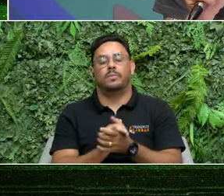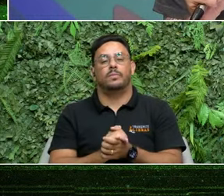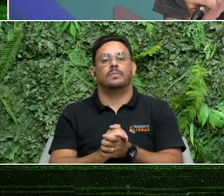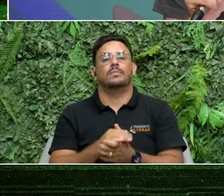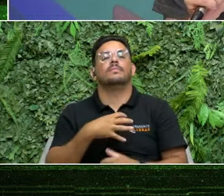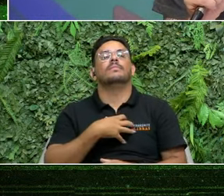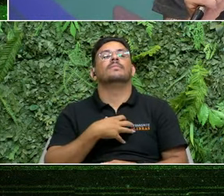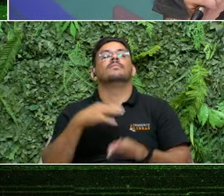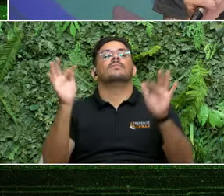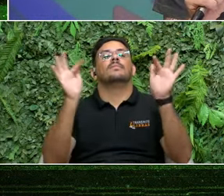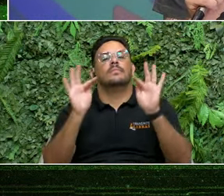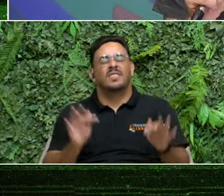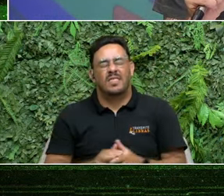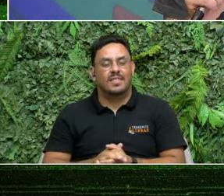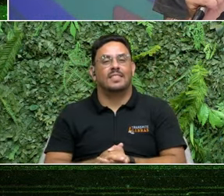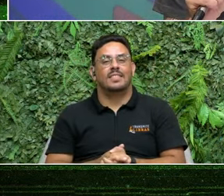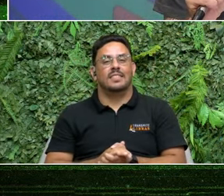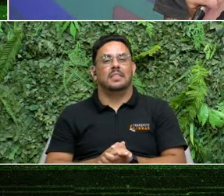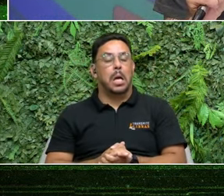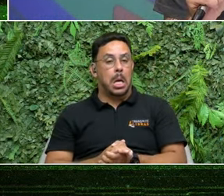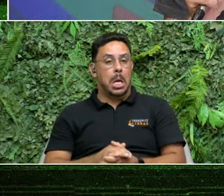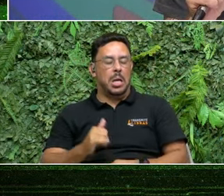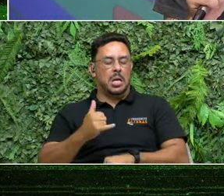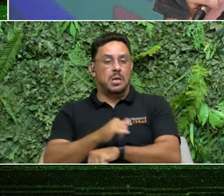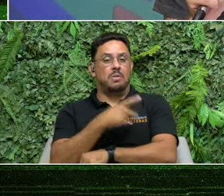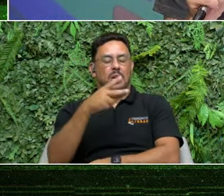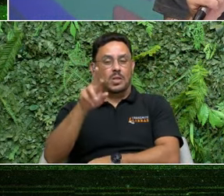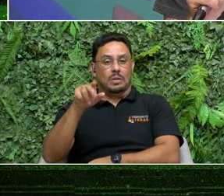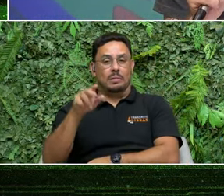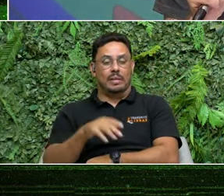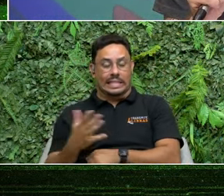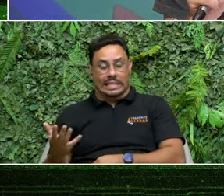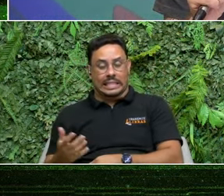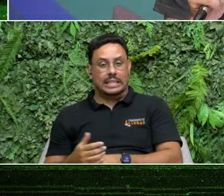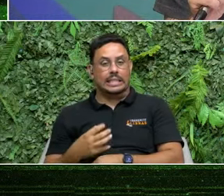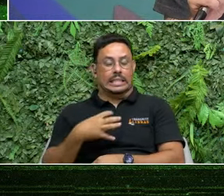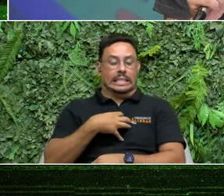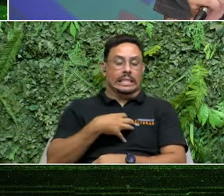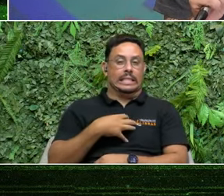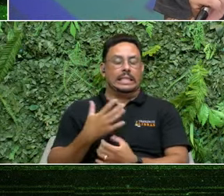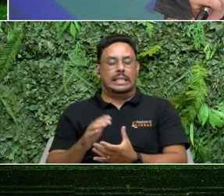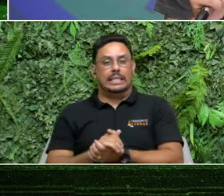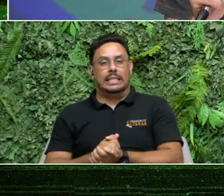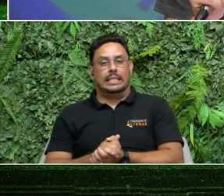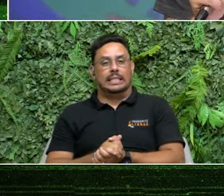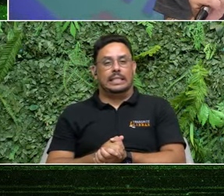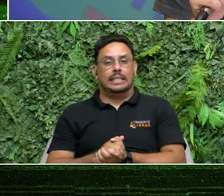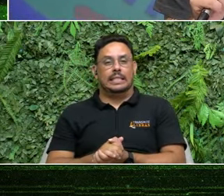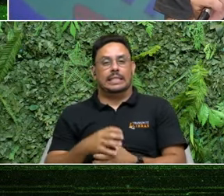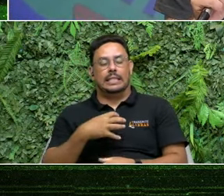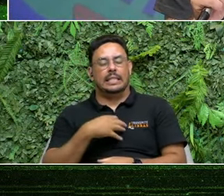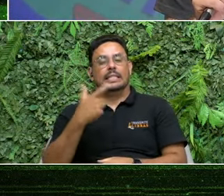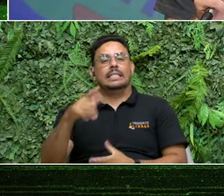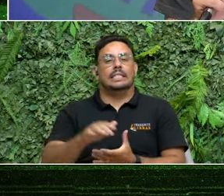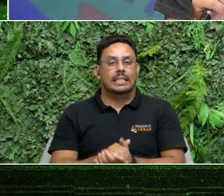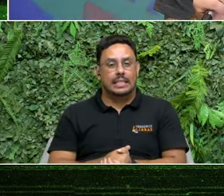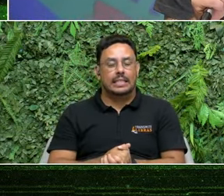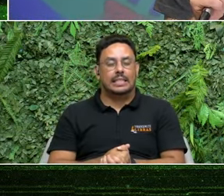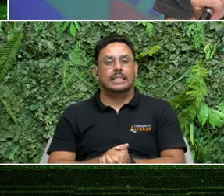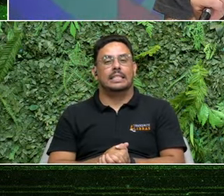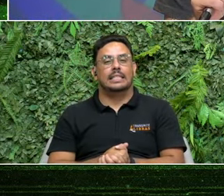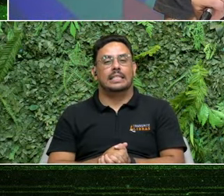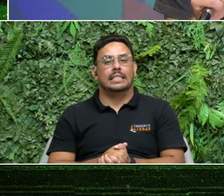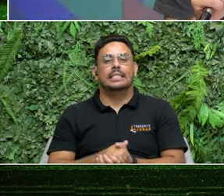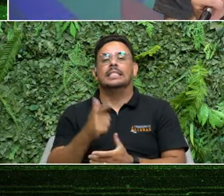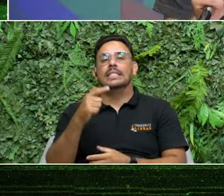feliz lá como é que é gordo é sua irmã velho Uai sentiu hein Que que é isso cara pusa é